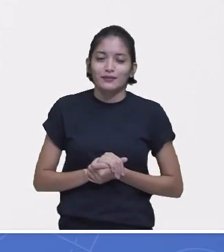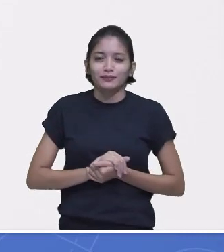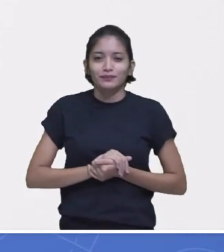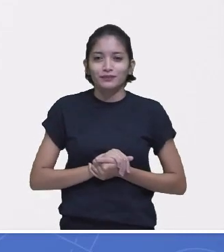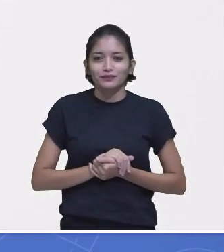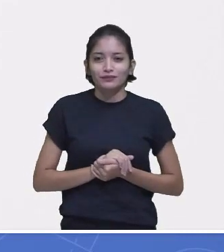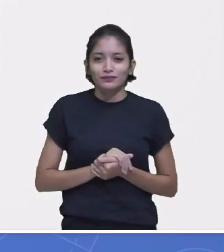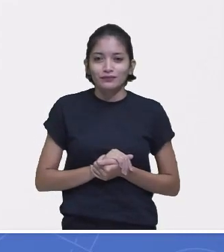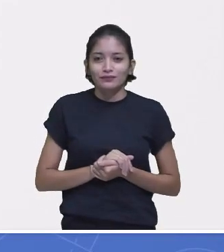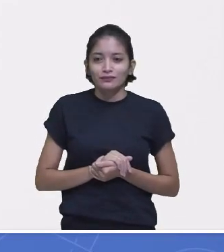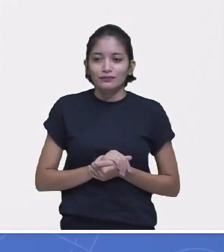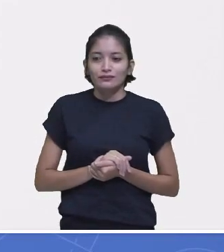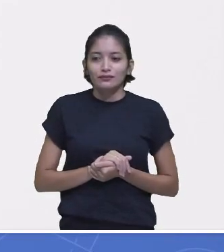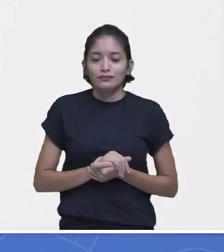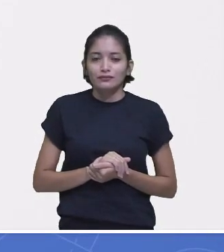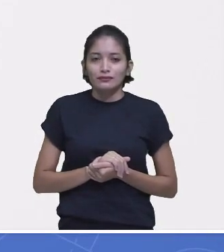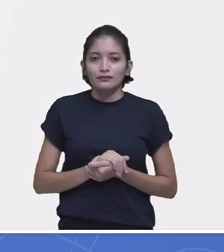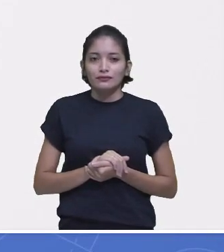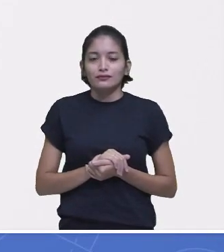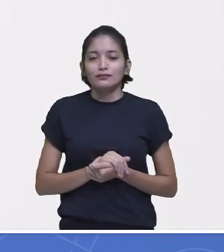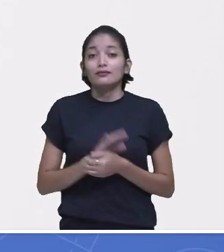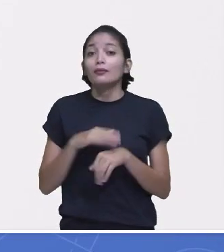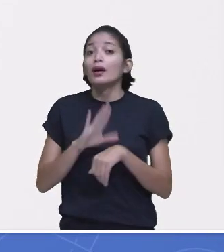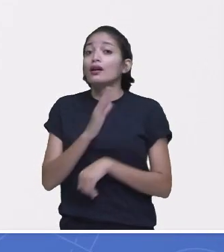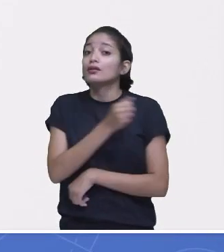ver quem mais.